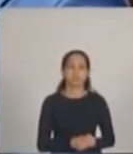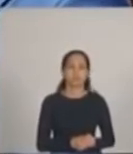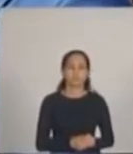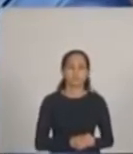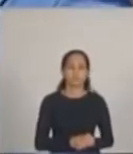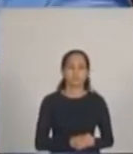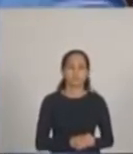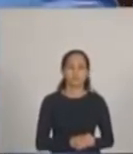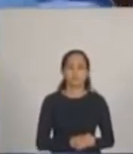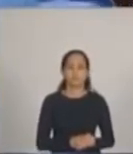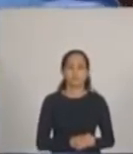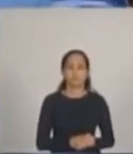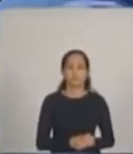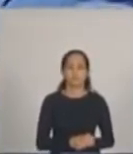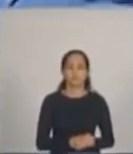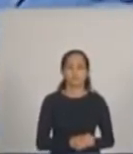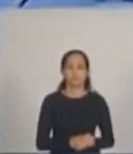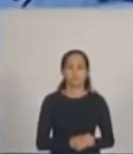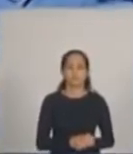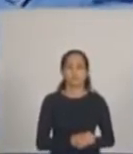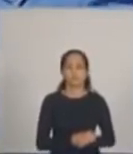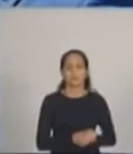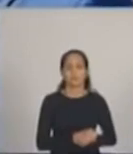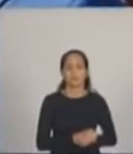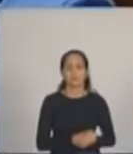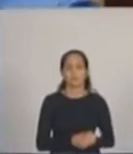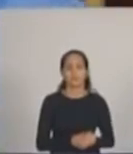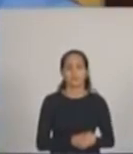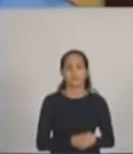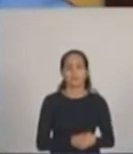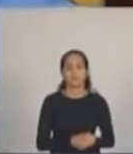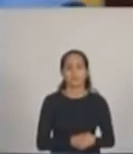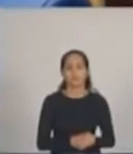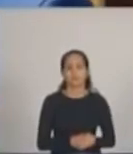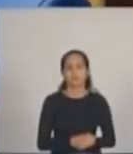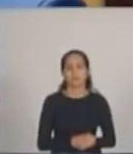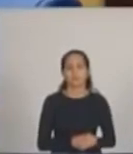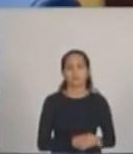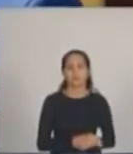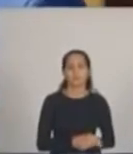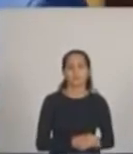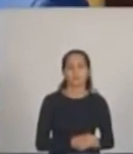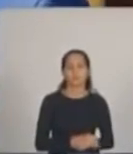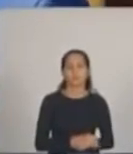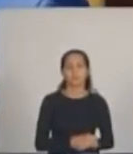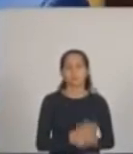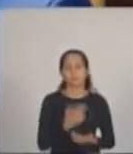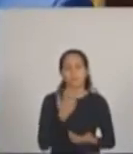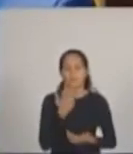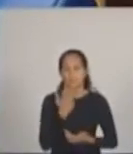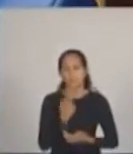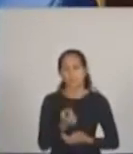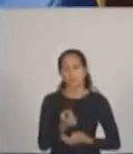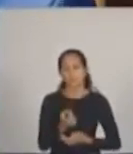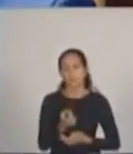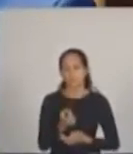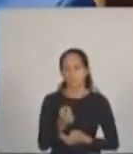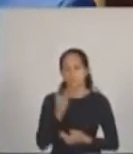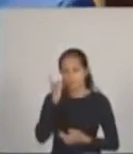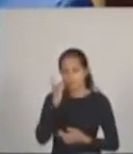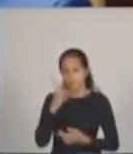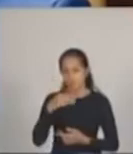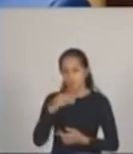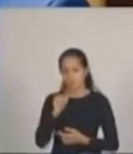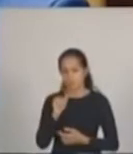Eu só estou fazendo a leitura aqui, Porque, de fato, o que o deputado Marcelo